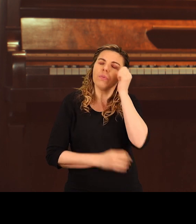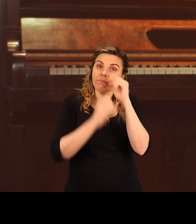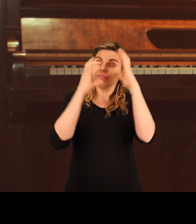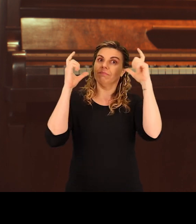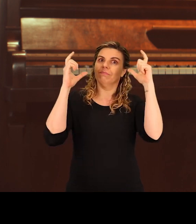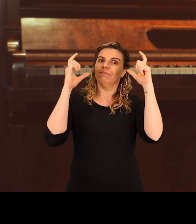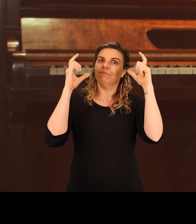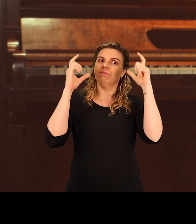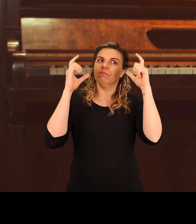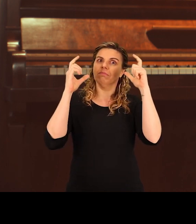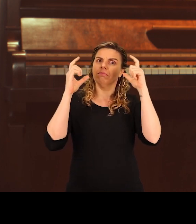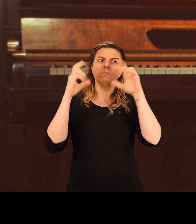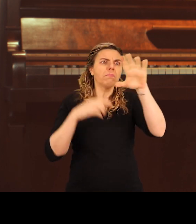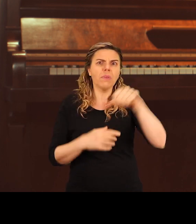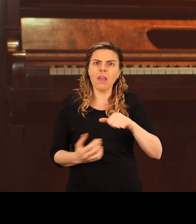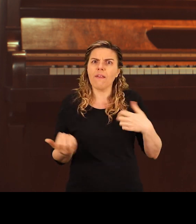boca pra baixo. Correr pro violão.